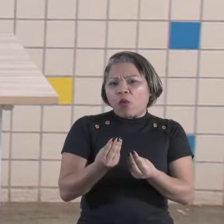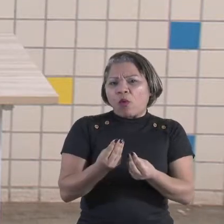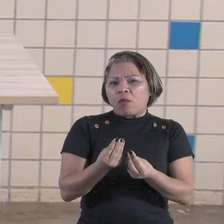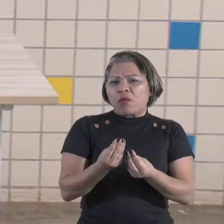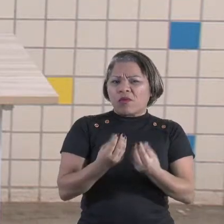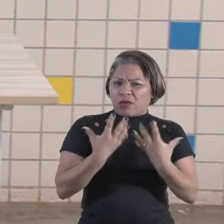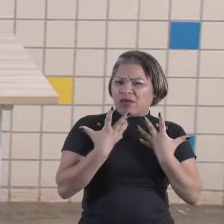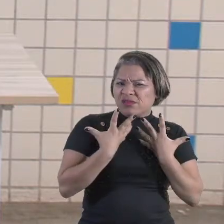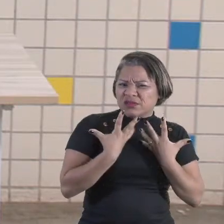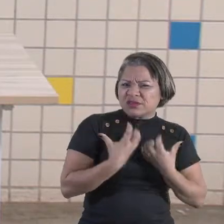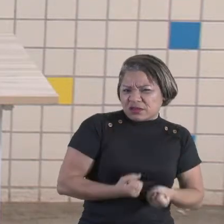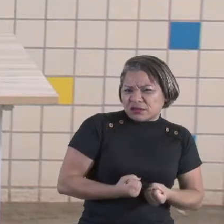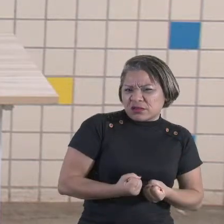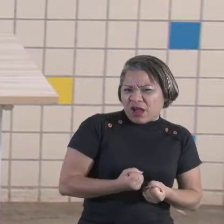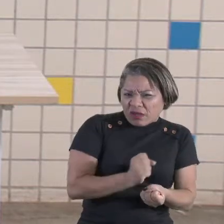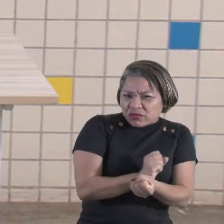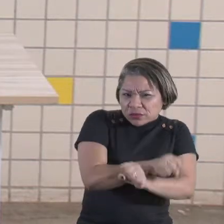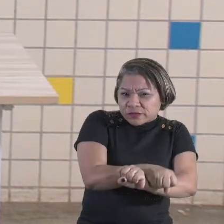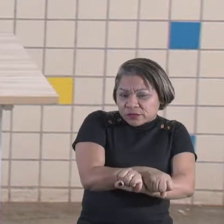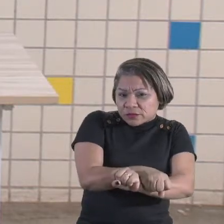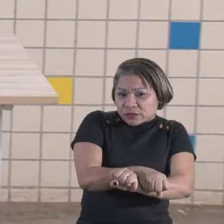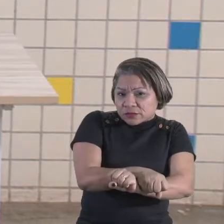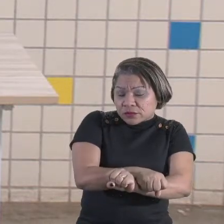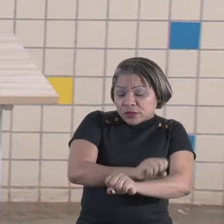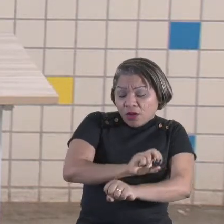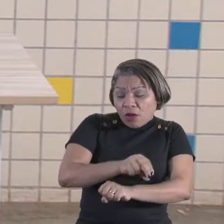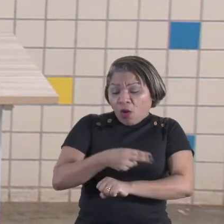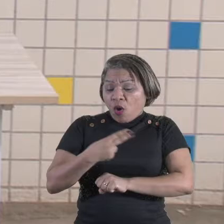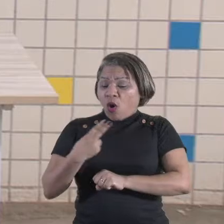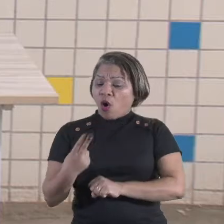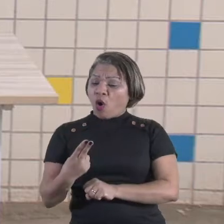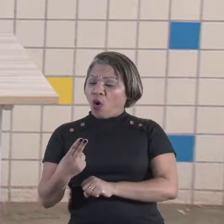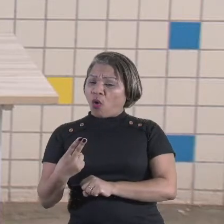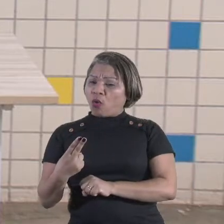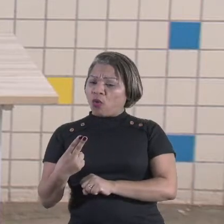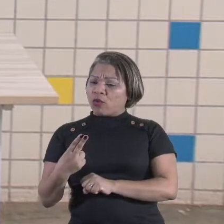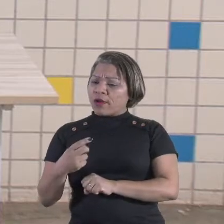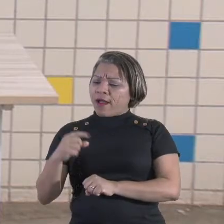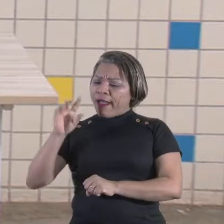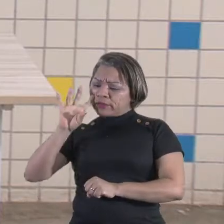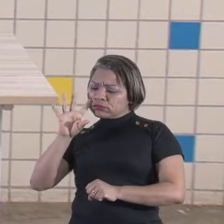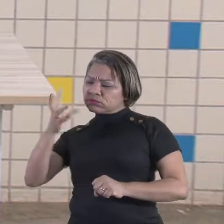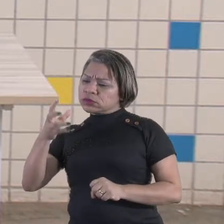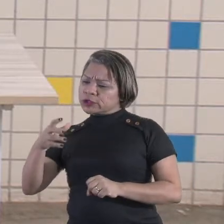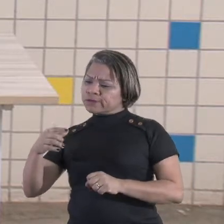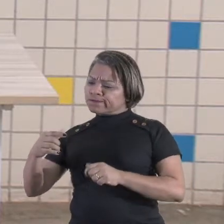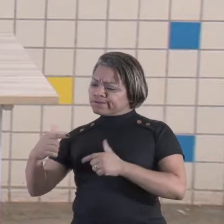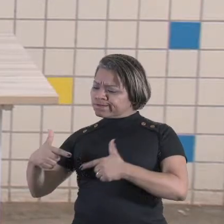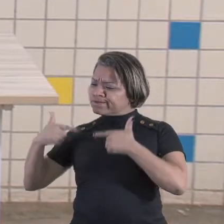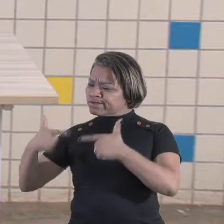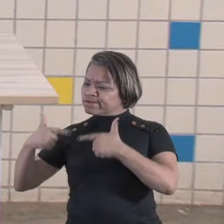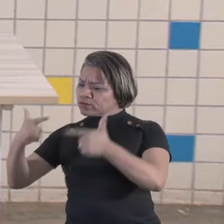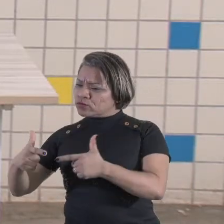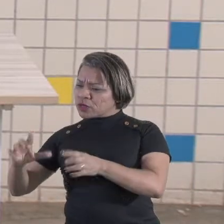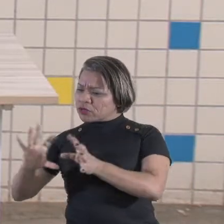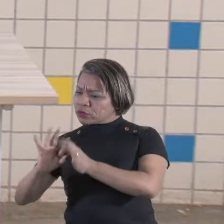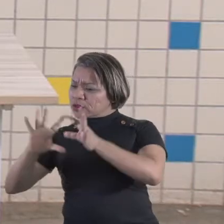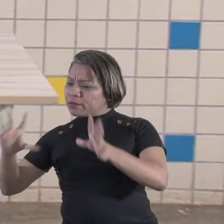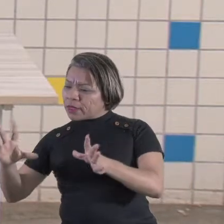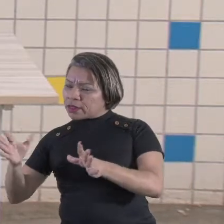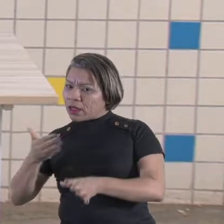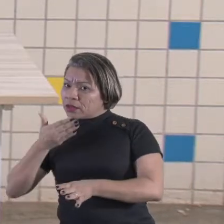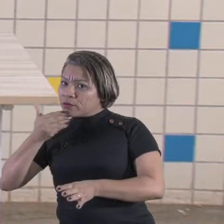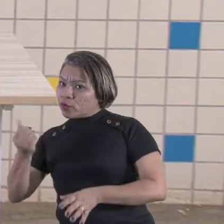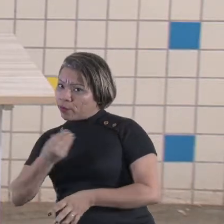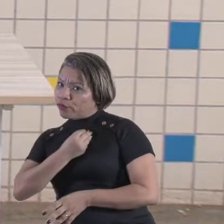aceitaram a escravidão? Ou será que eles resolveram lutar por liberdade, por melhores condições? É o que nós